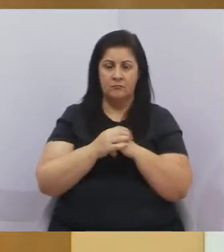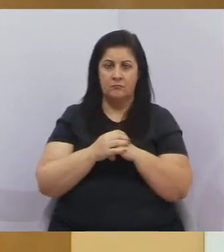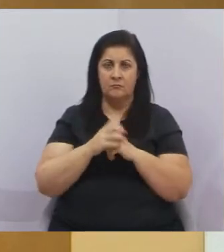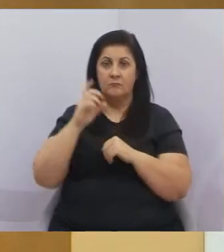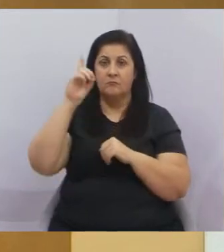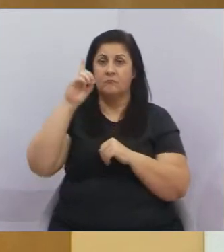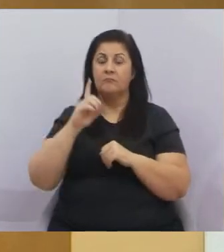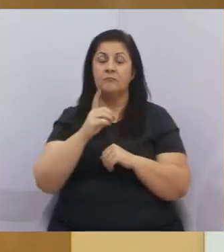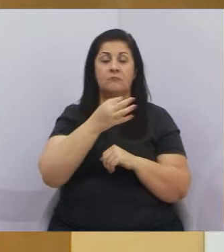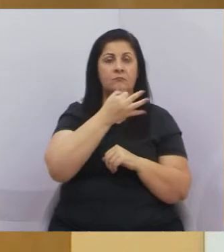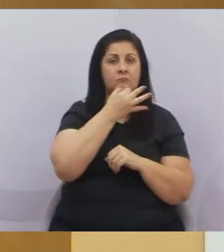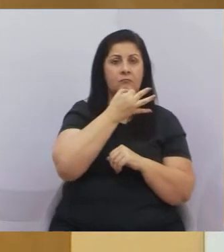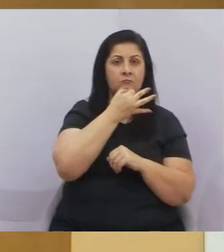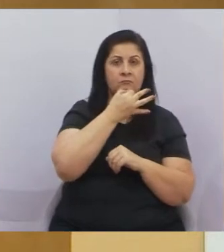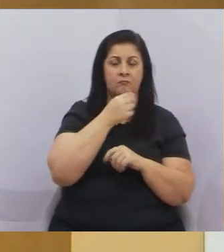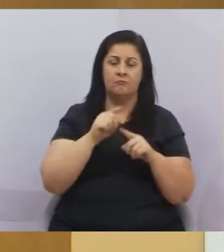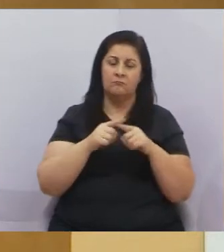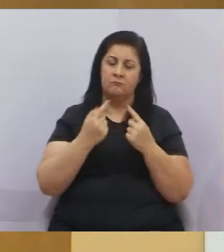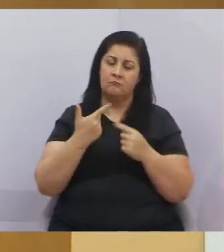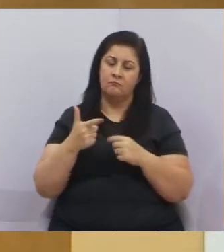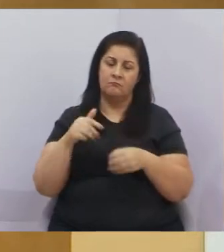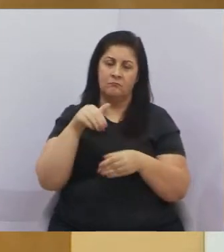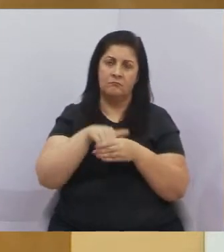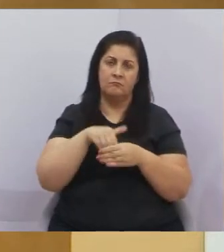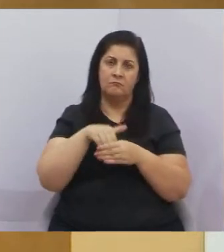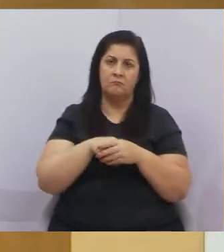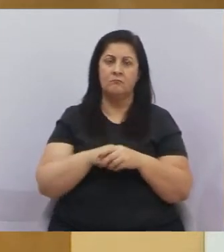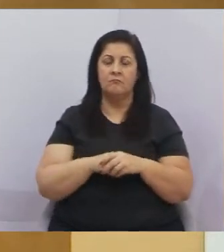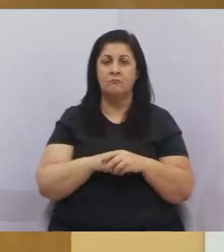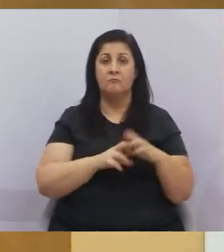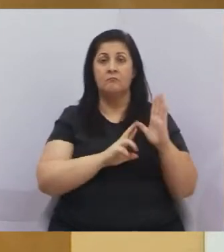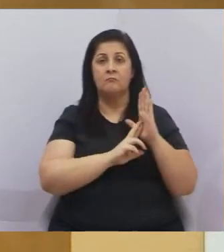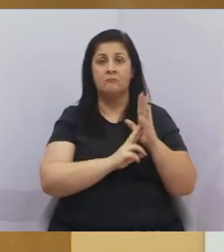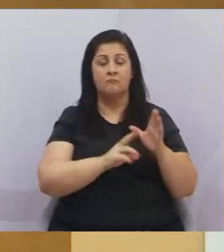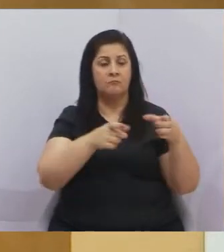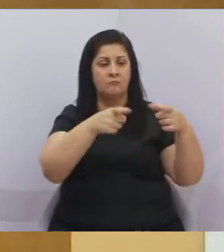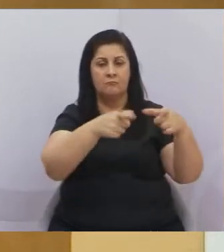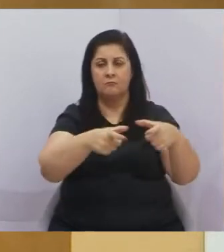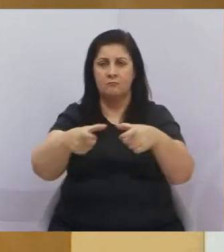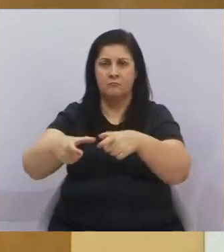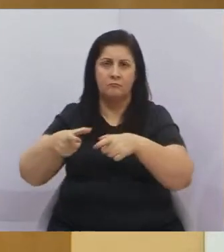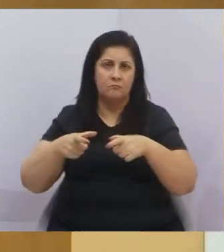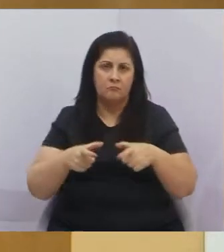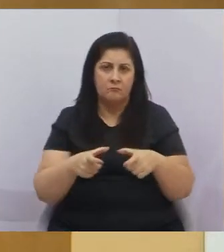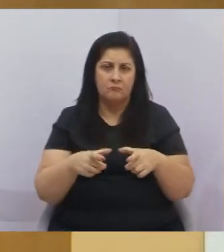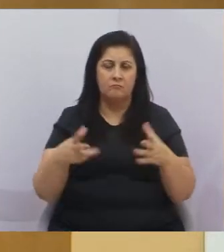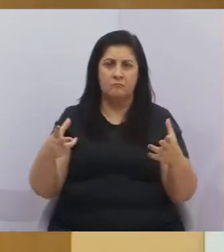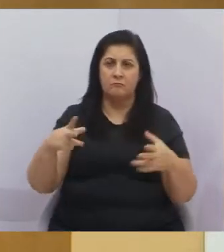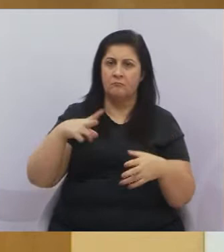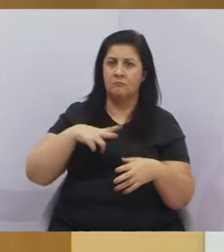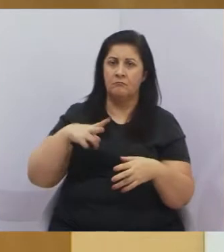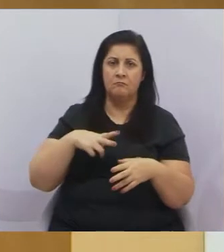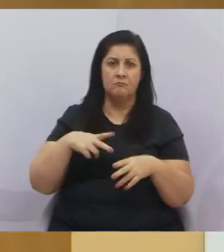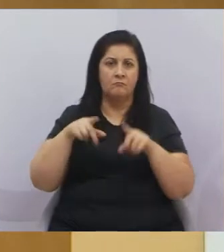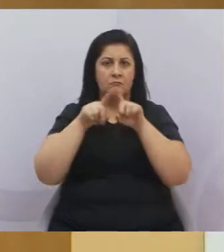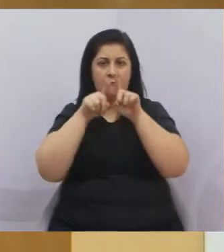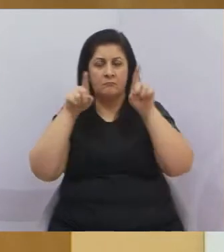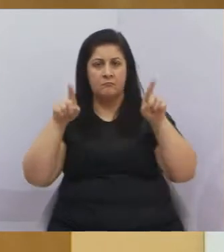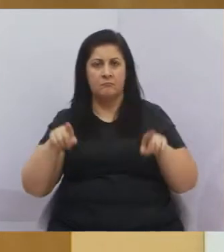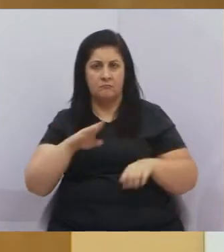voz e sem direito a voto representantes de entidades, órgãos públicos ou privados, cuja participação